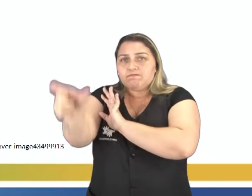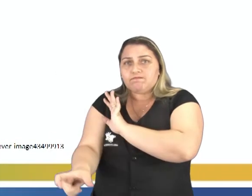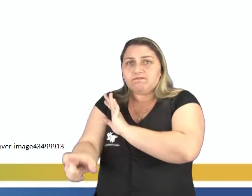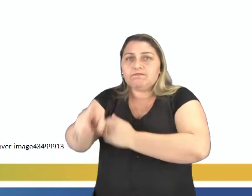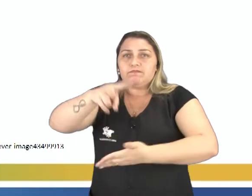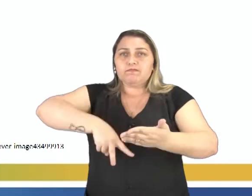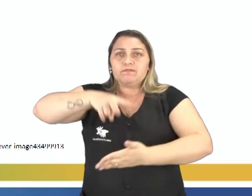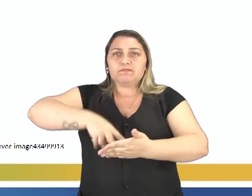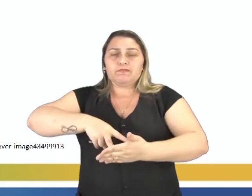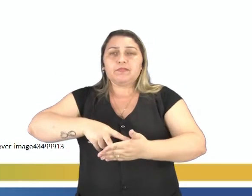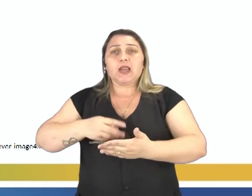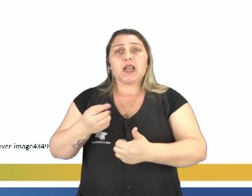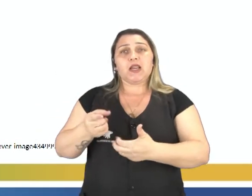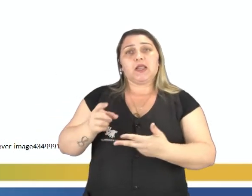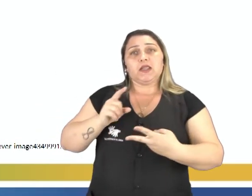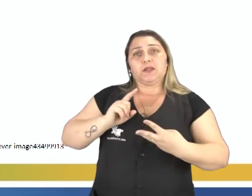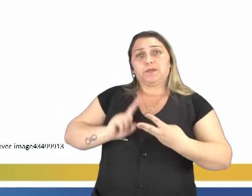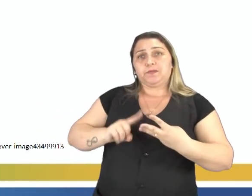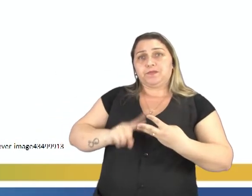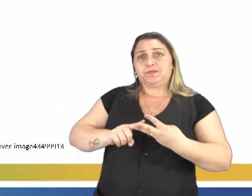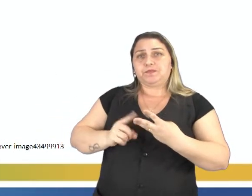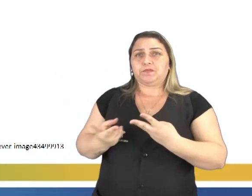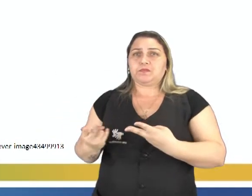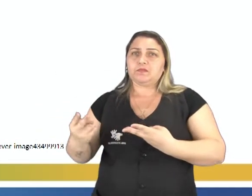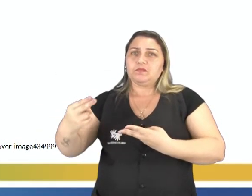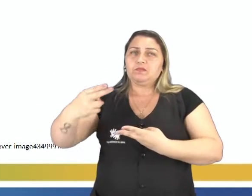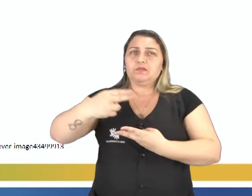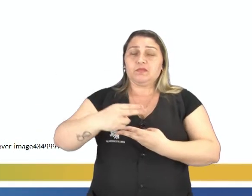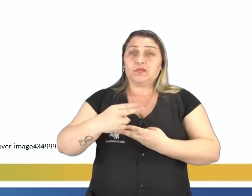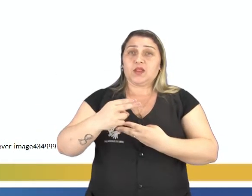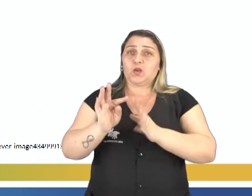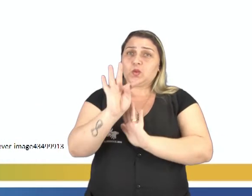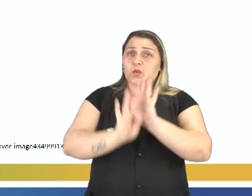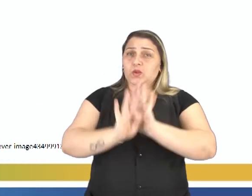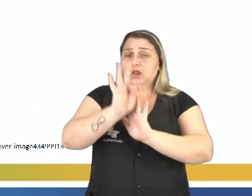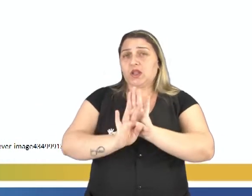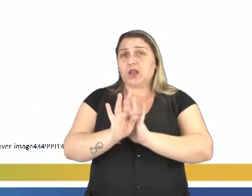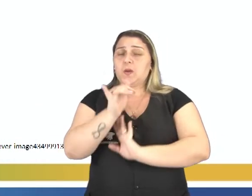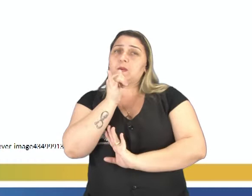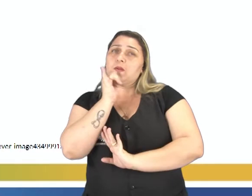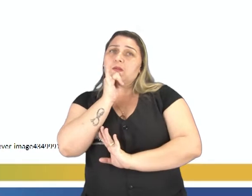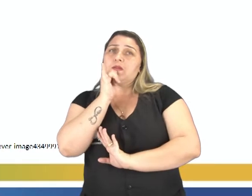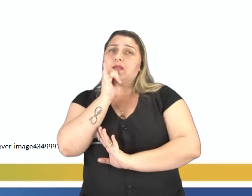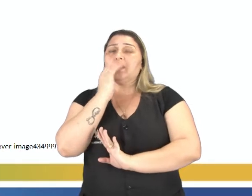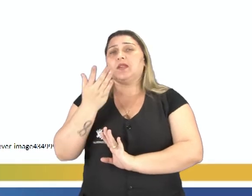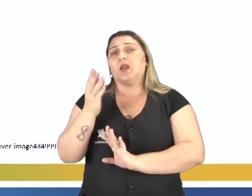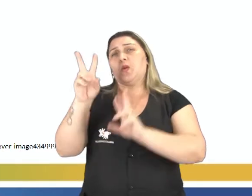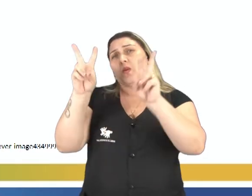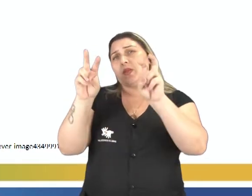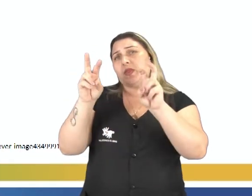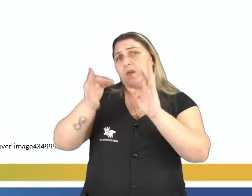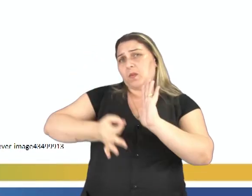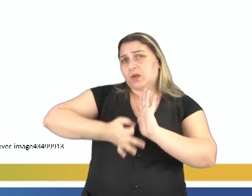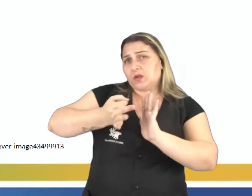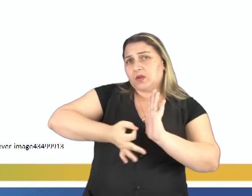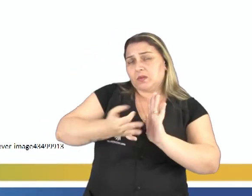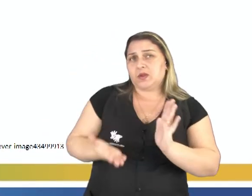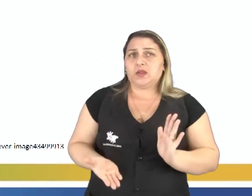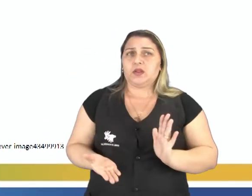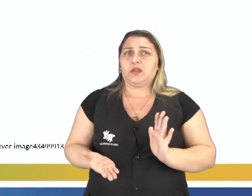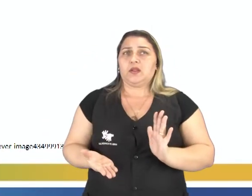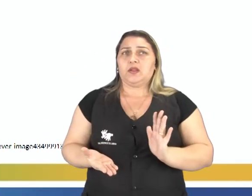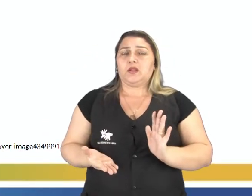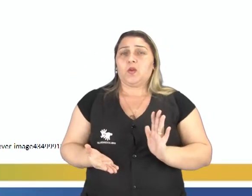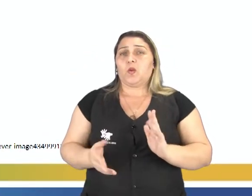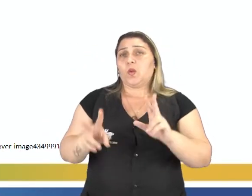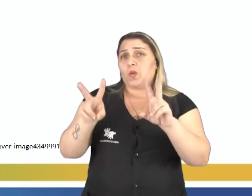Terceira etapa, recorte do tema. Então, digamos que o tema é o artigo de opinião, o tema